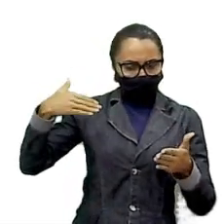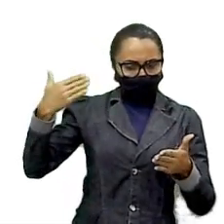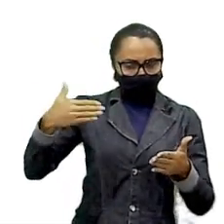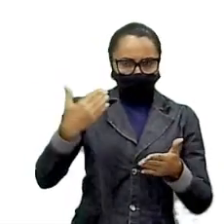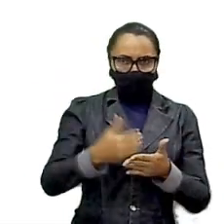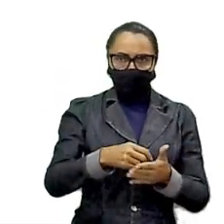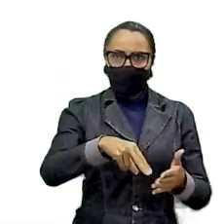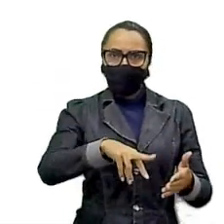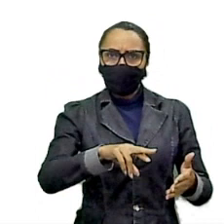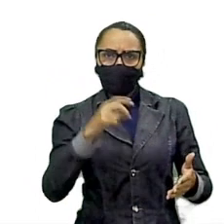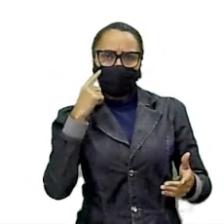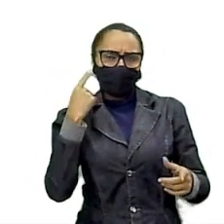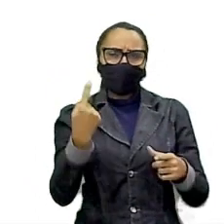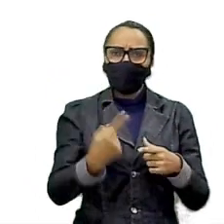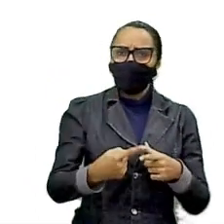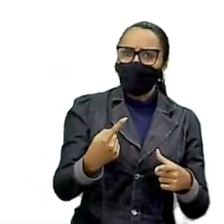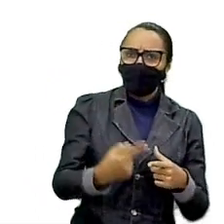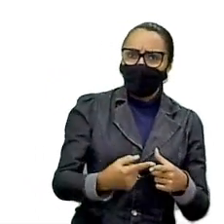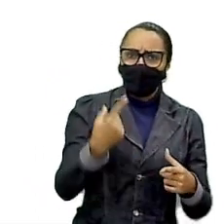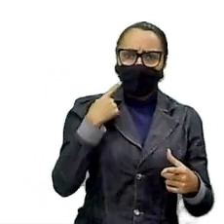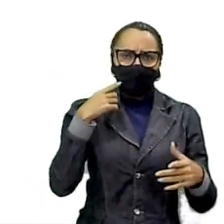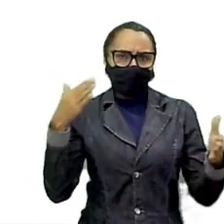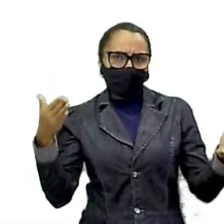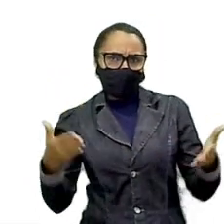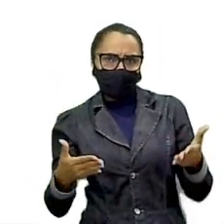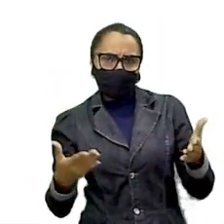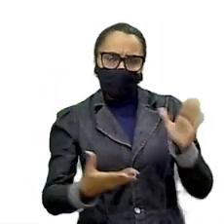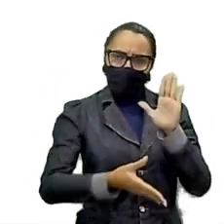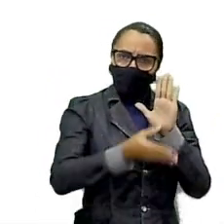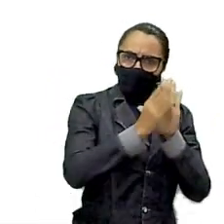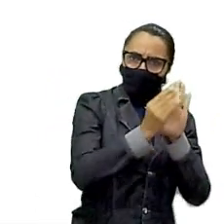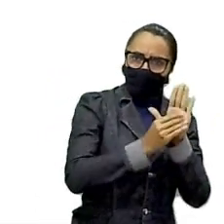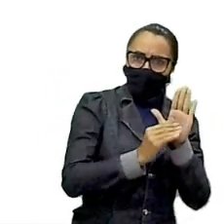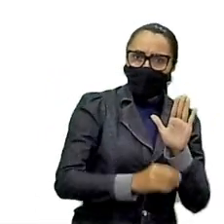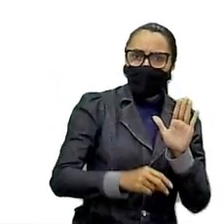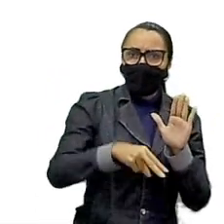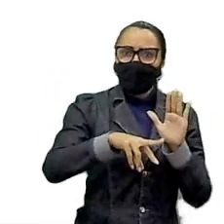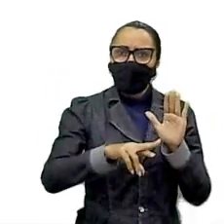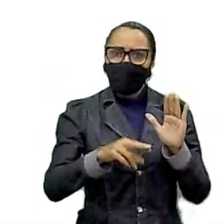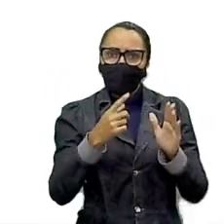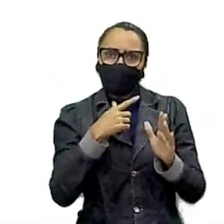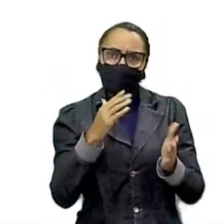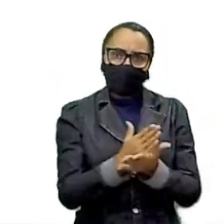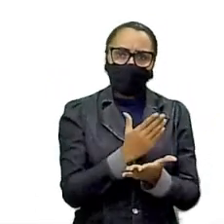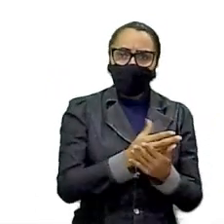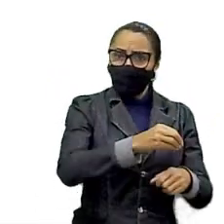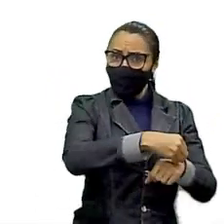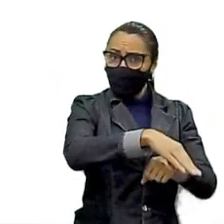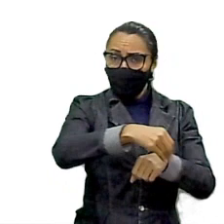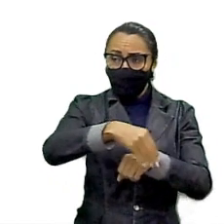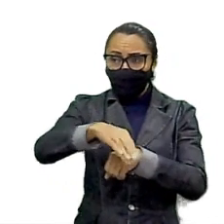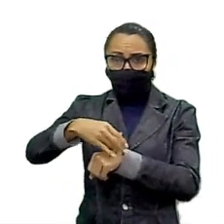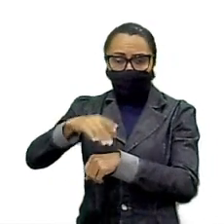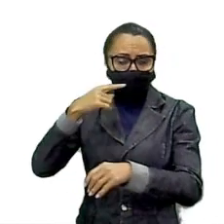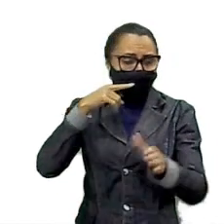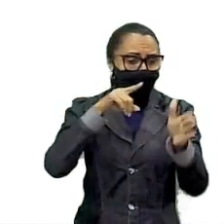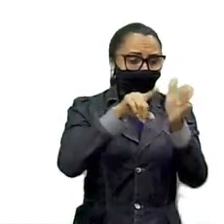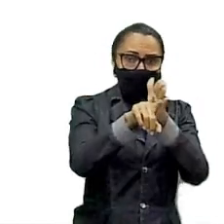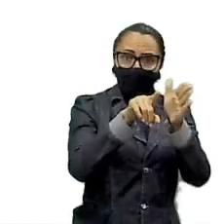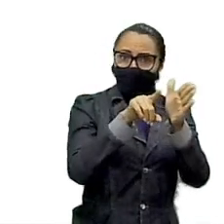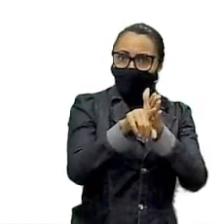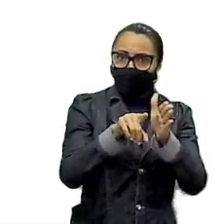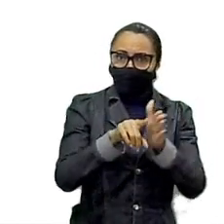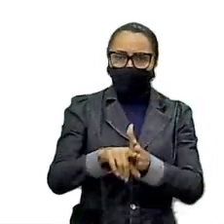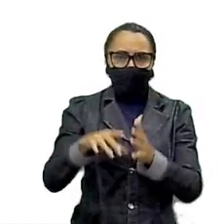que atualizar as NRs, a própria atualização das NRs, algumas dicas, né, perguntas e